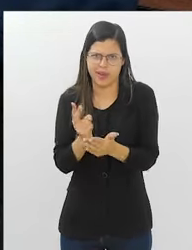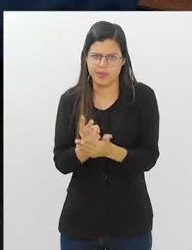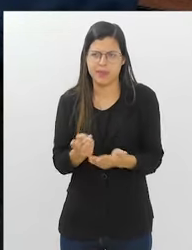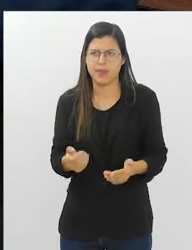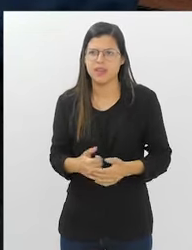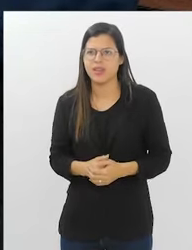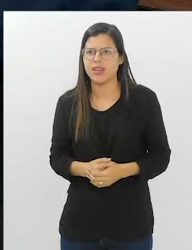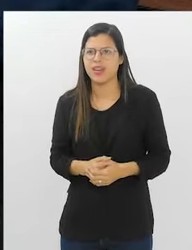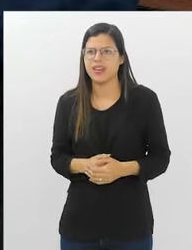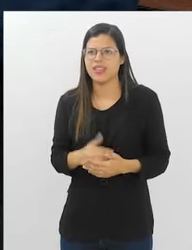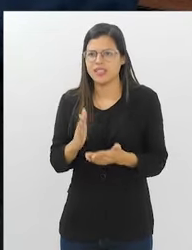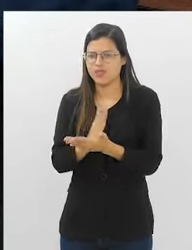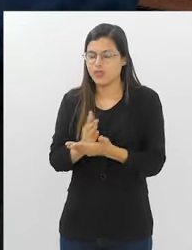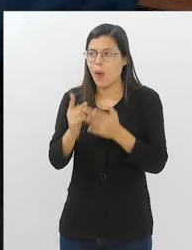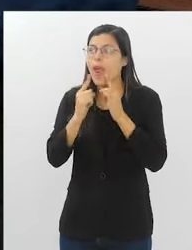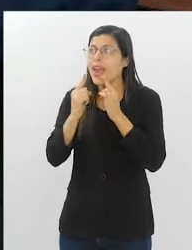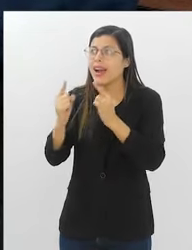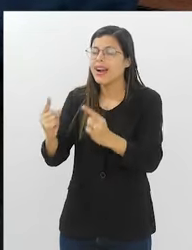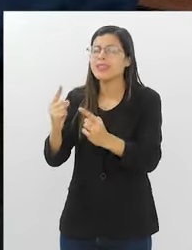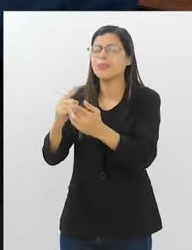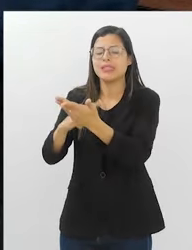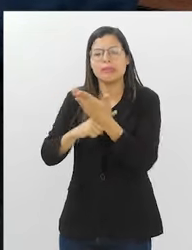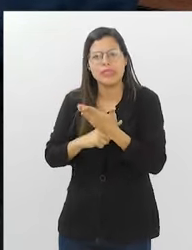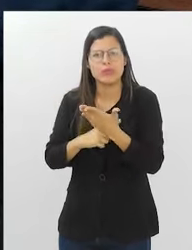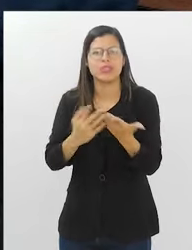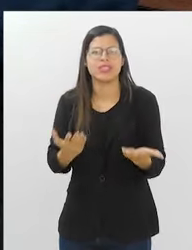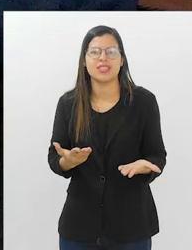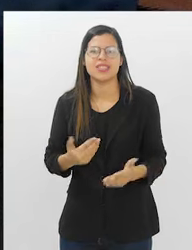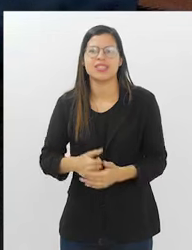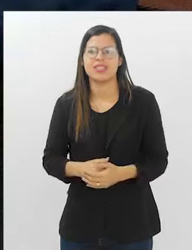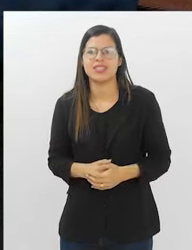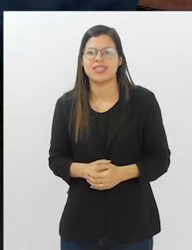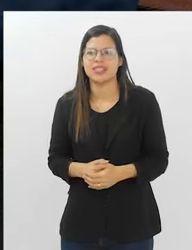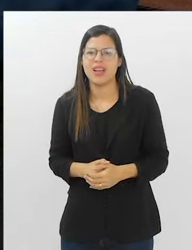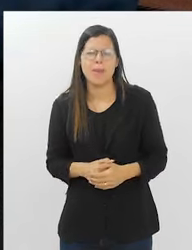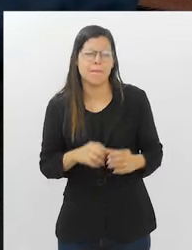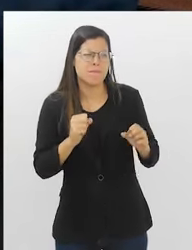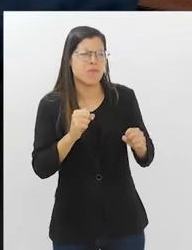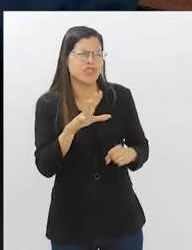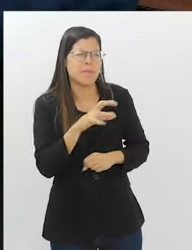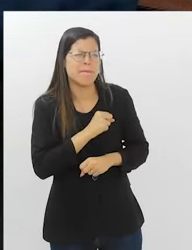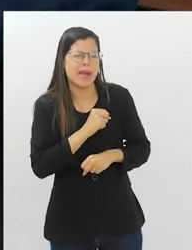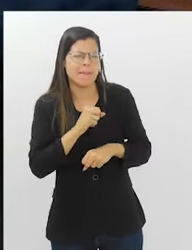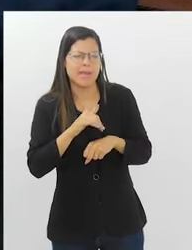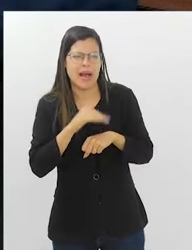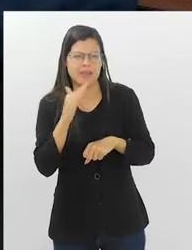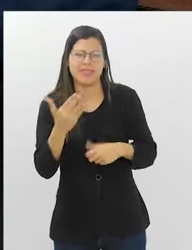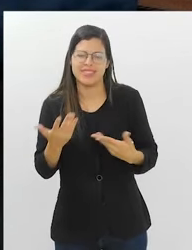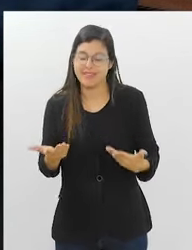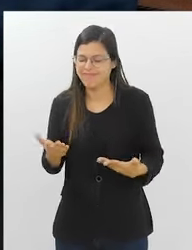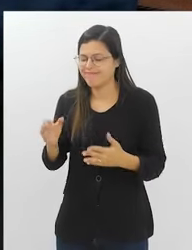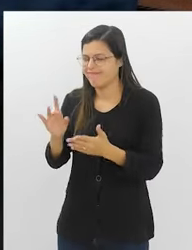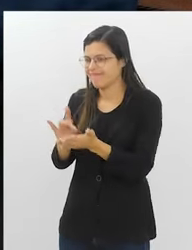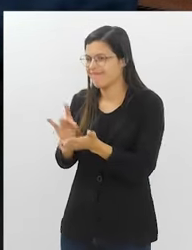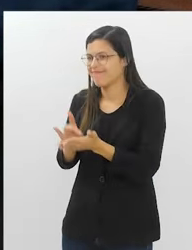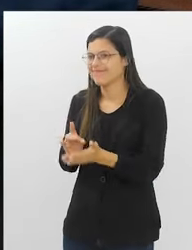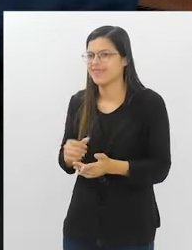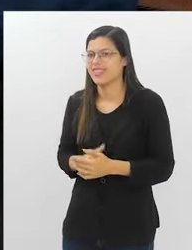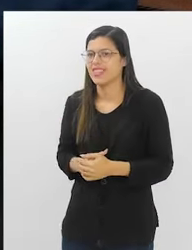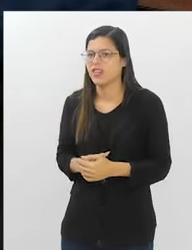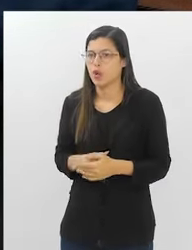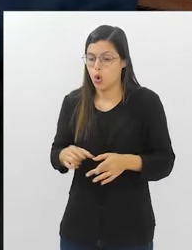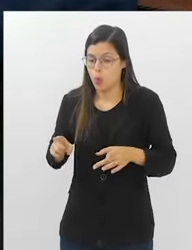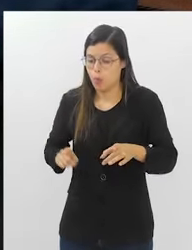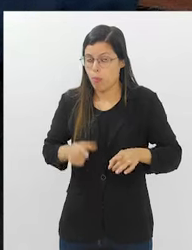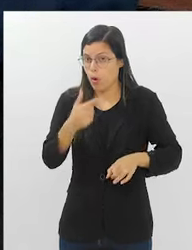Agora? Para me ajudar. Mas, assim, pode me amar, mas não precisa. É, vem de vez em quando. Mas, ela, nesse